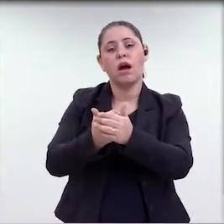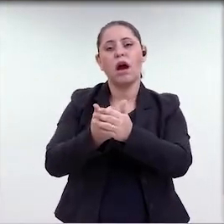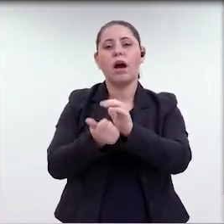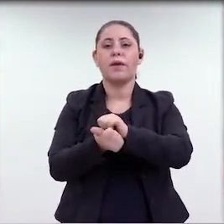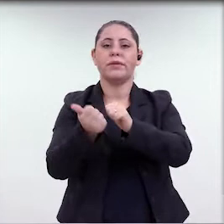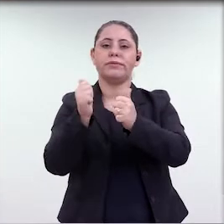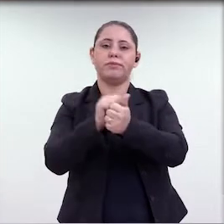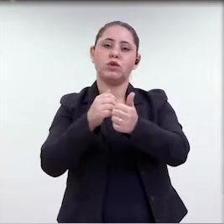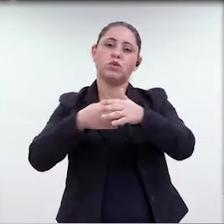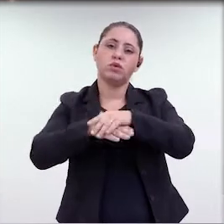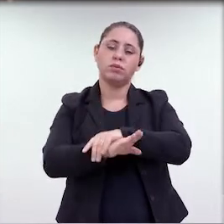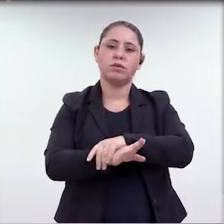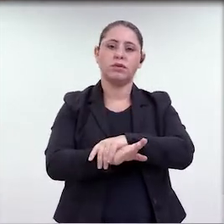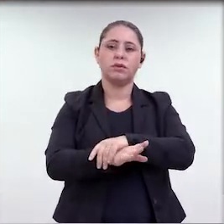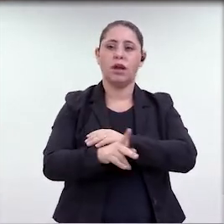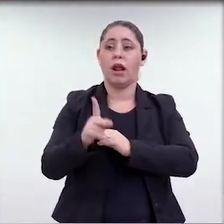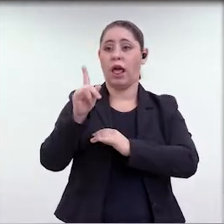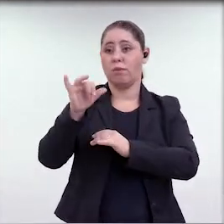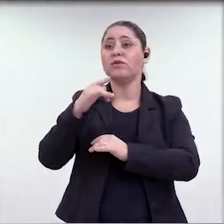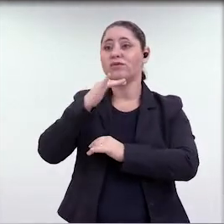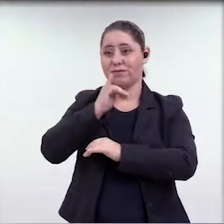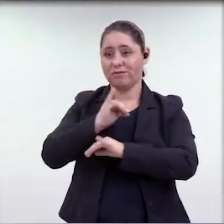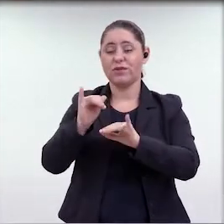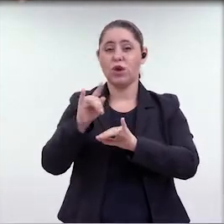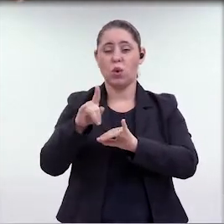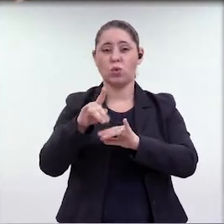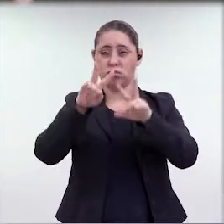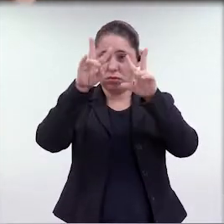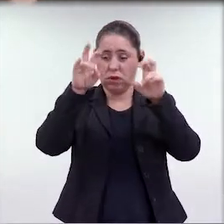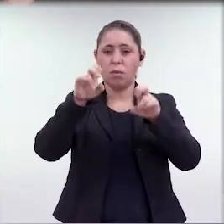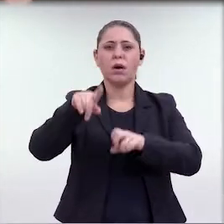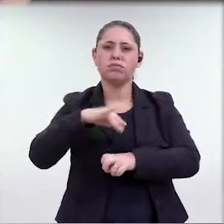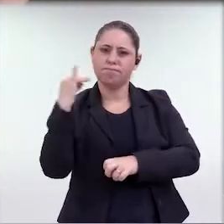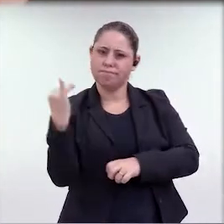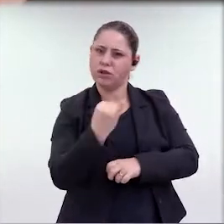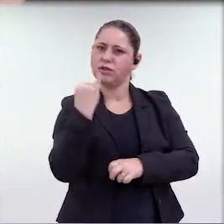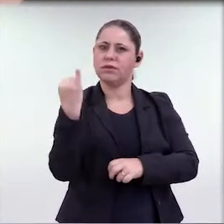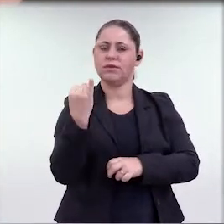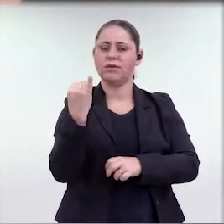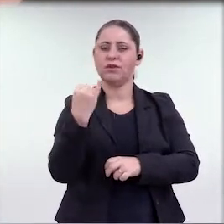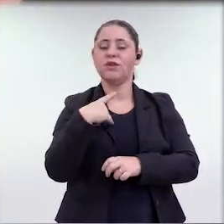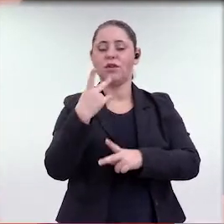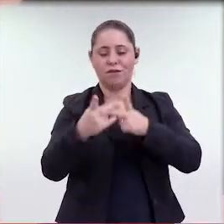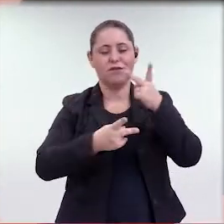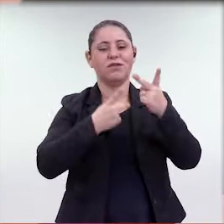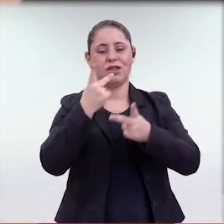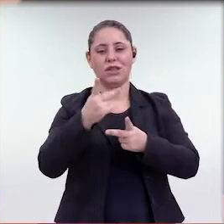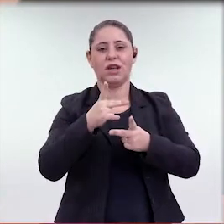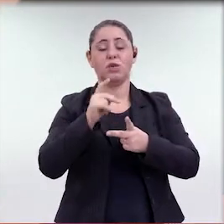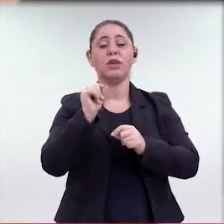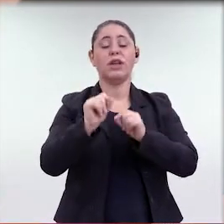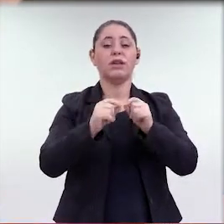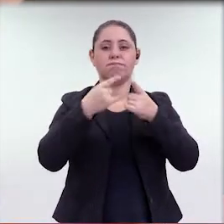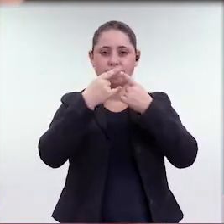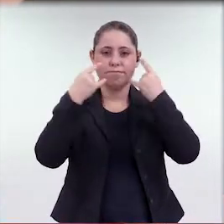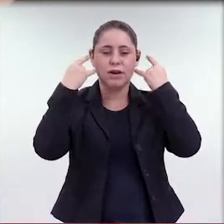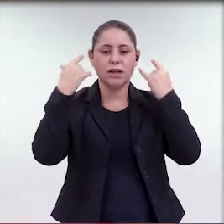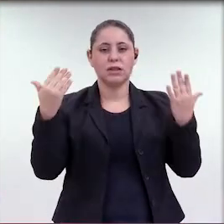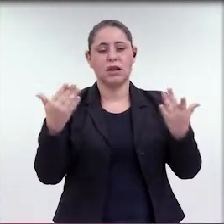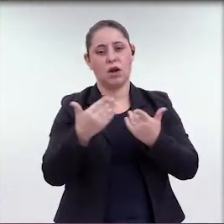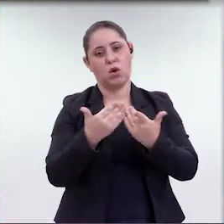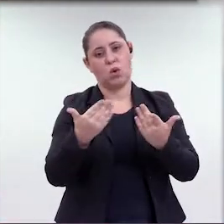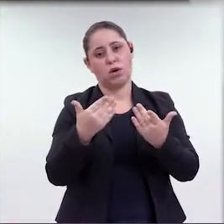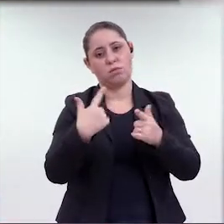acabamos nos adaptando a essa realidade. E, Kleber, você tocou num assunto até muito importante. Eu ia tocar nessa questão das